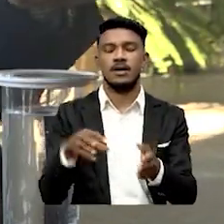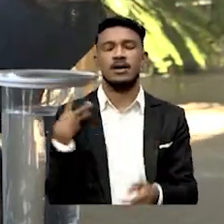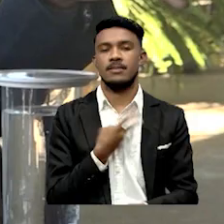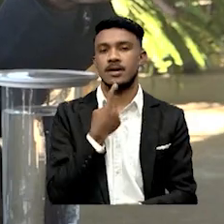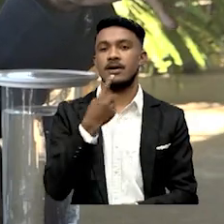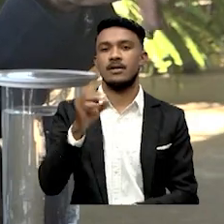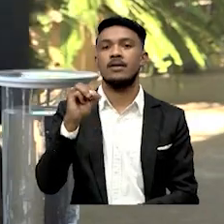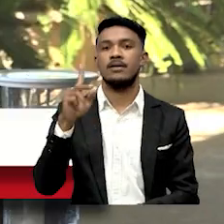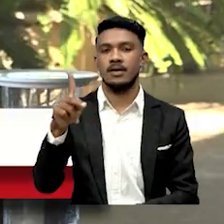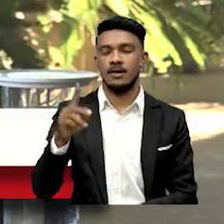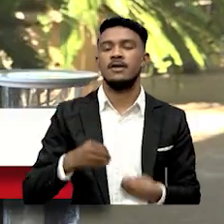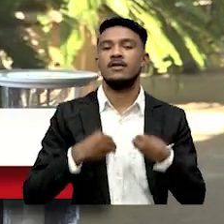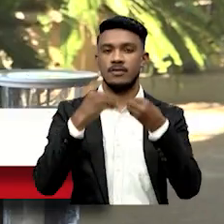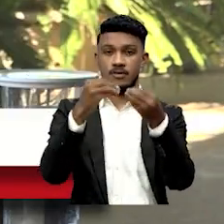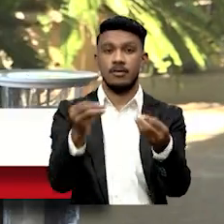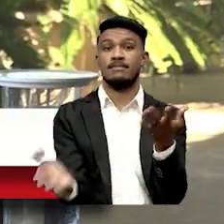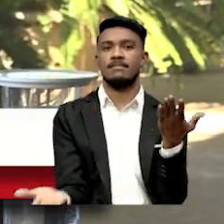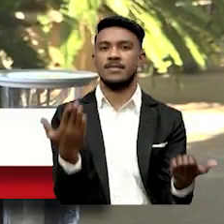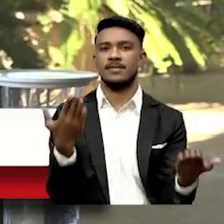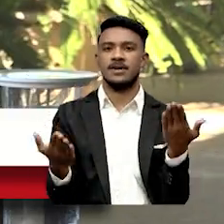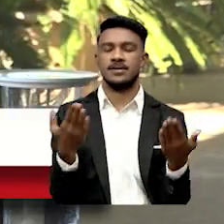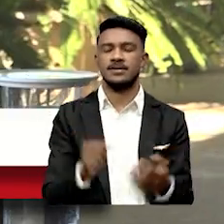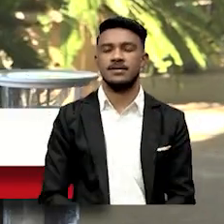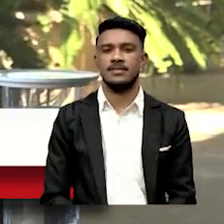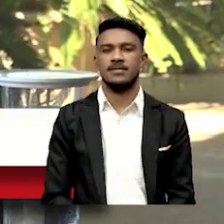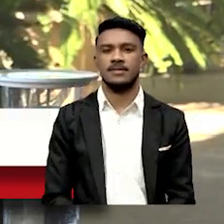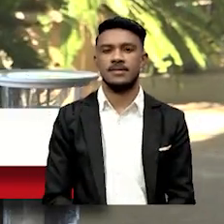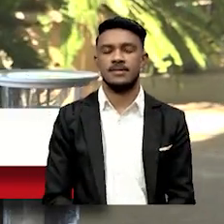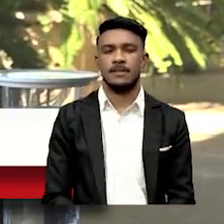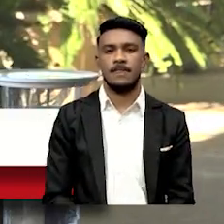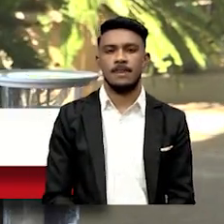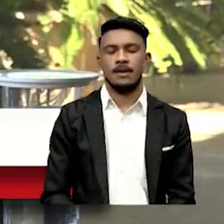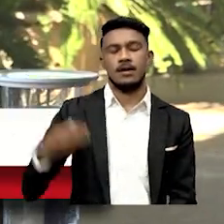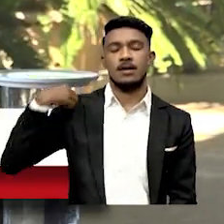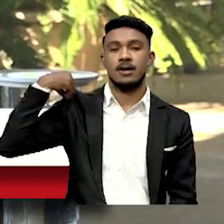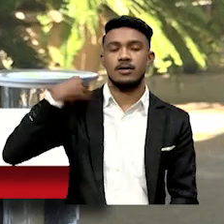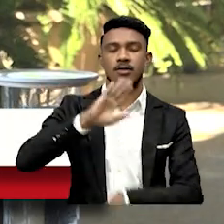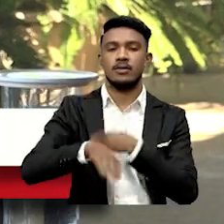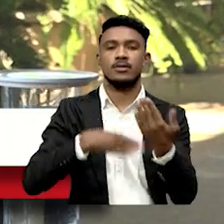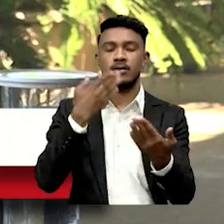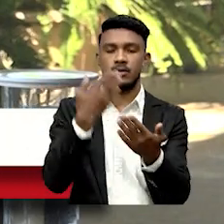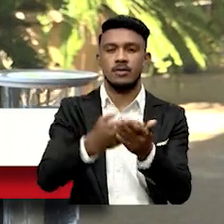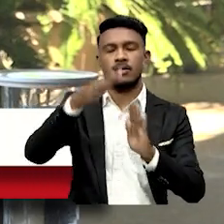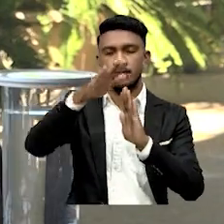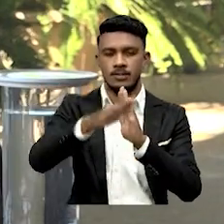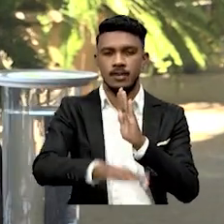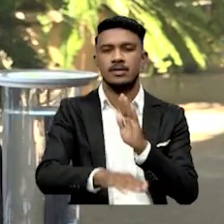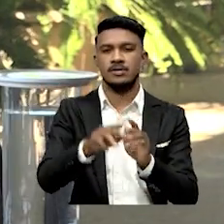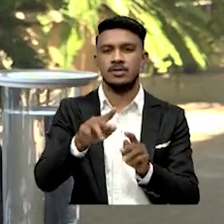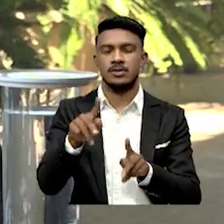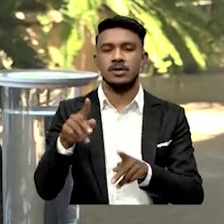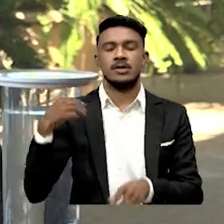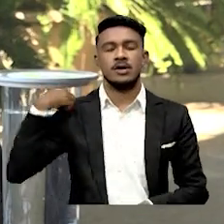for bebas para candidato a todo, menos candidato a Horta. E nem estamos